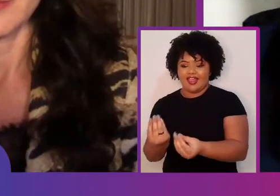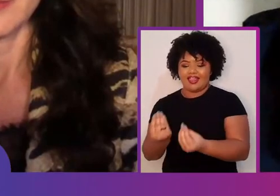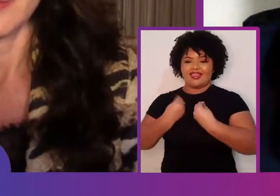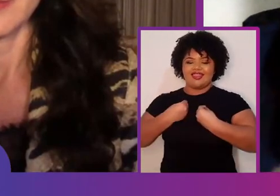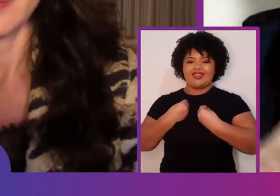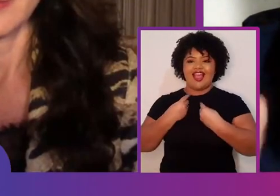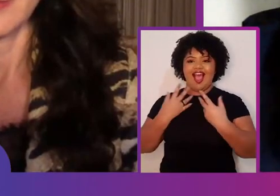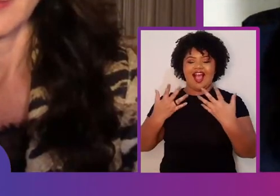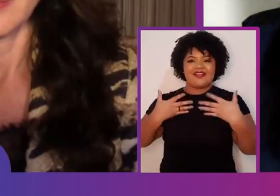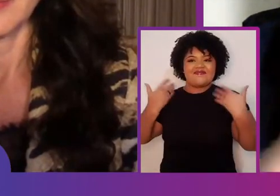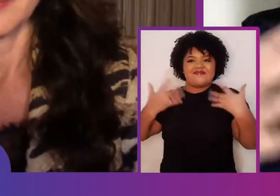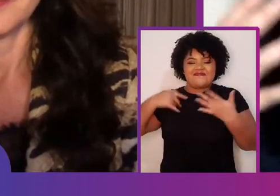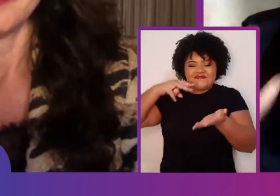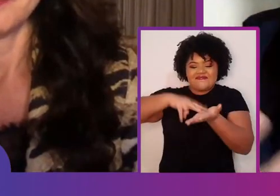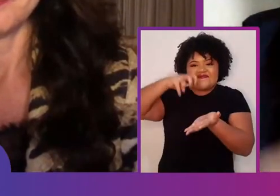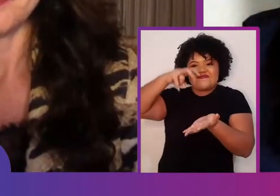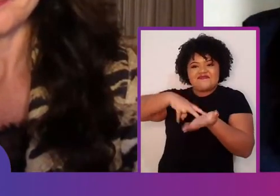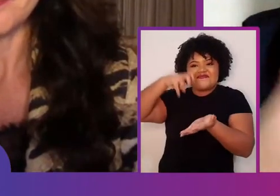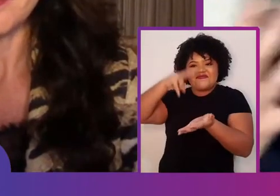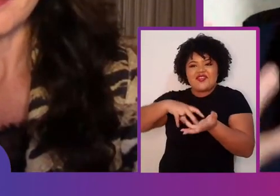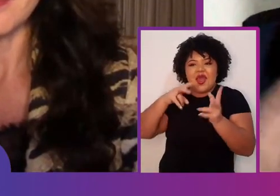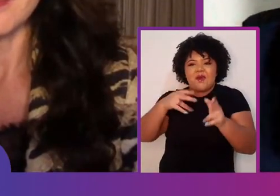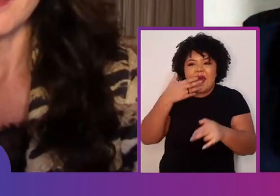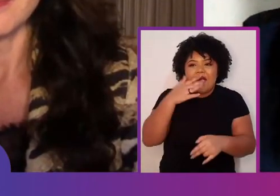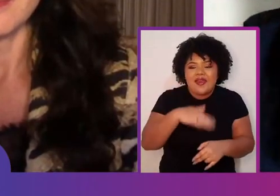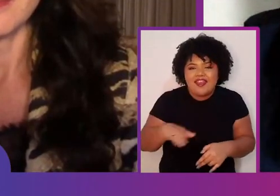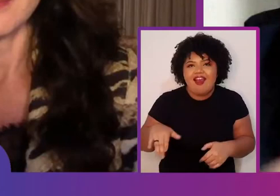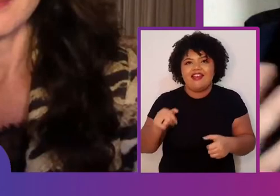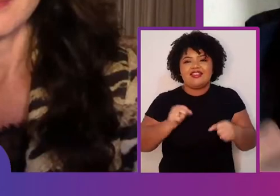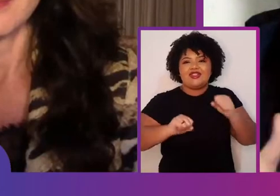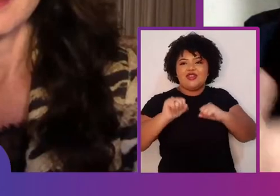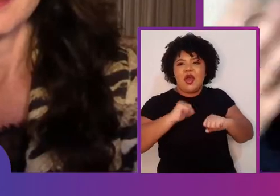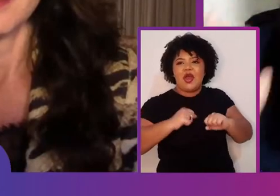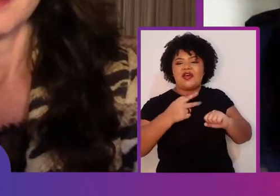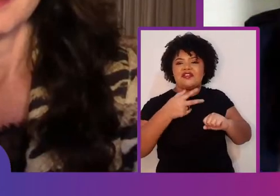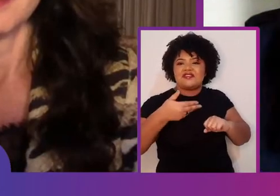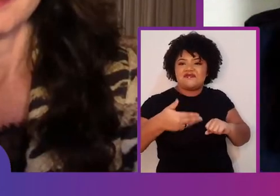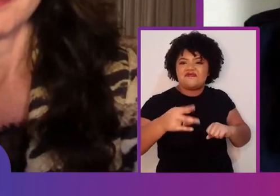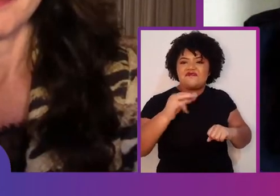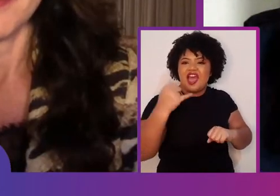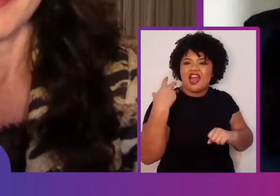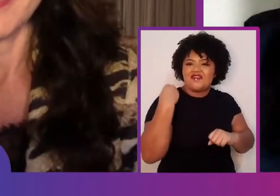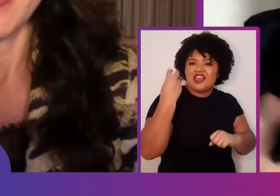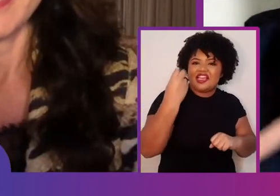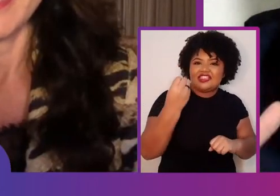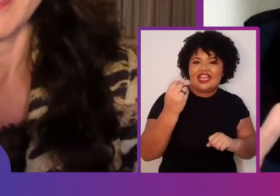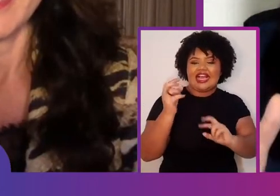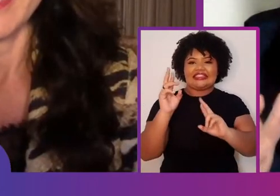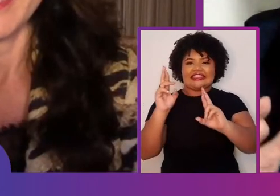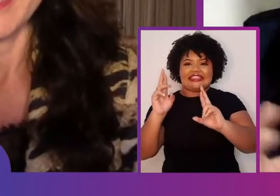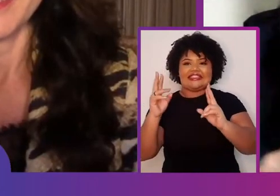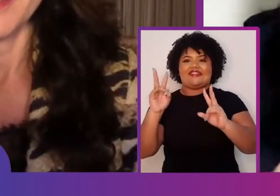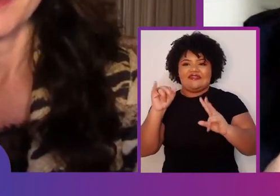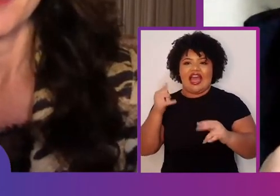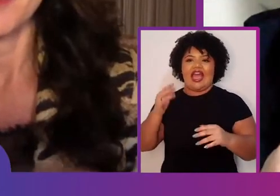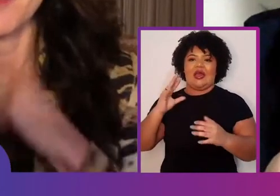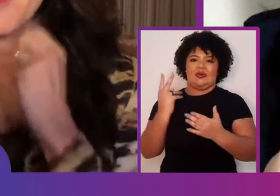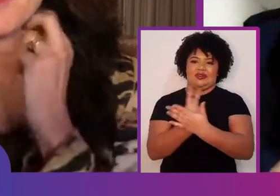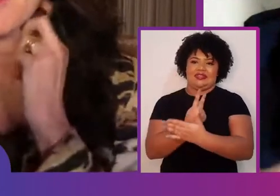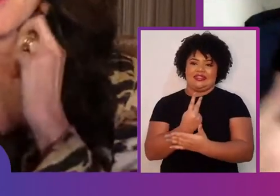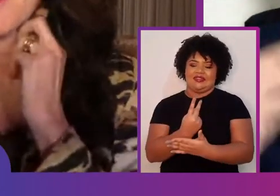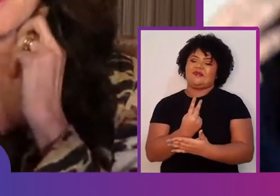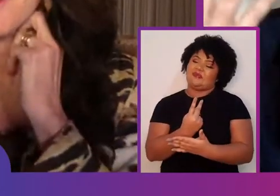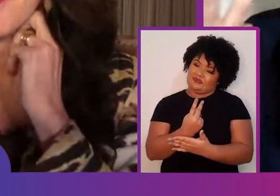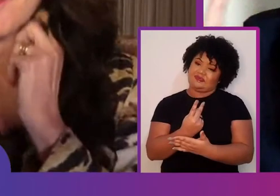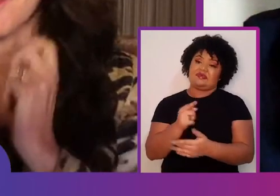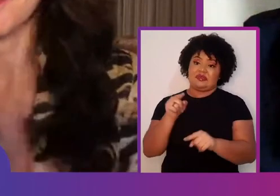criança que está pronta para ir para uma viagem, né, que ela esperou meses para acontecer. E entre isto, entre esse